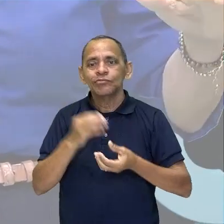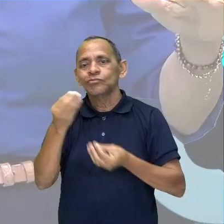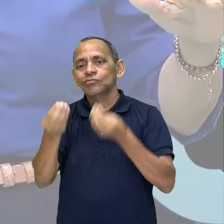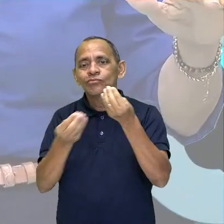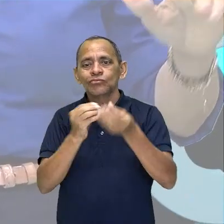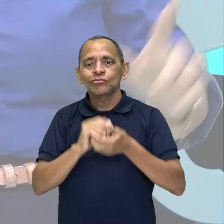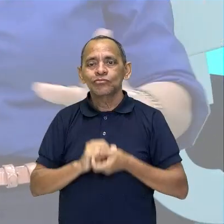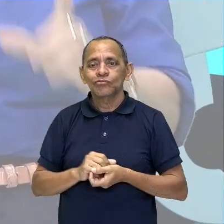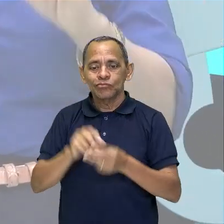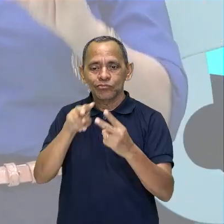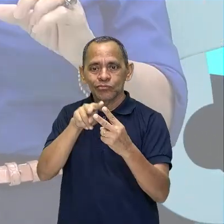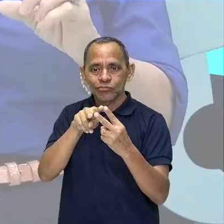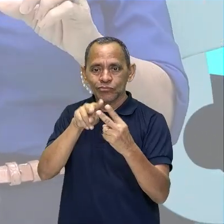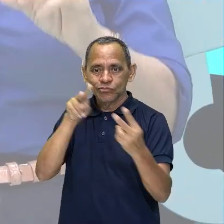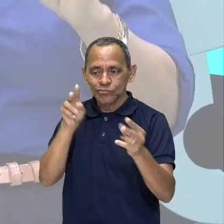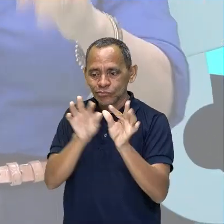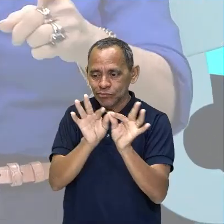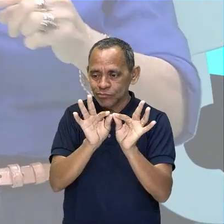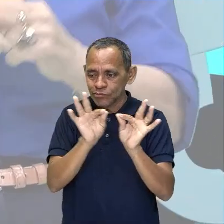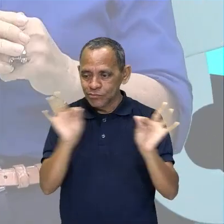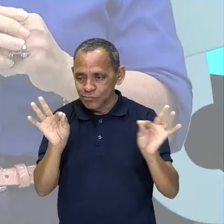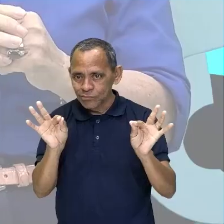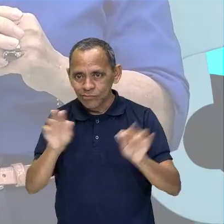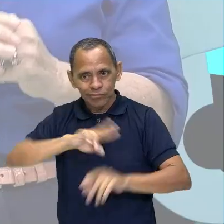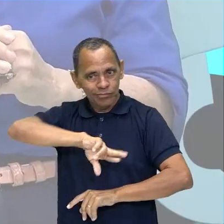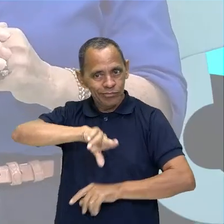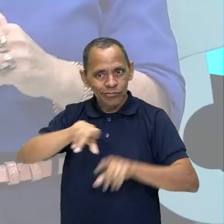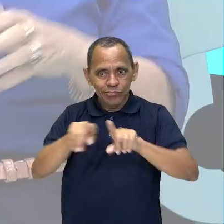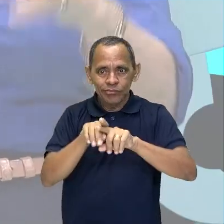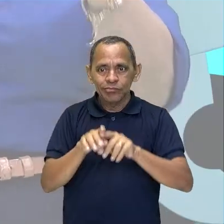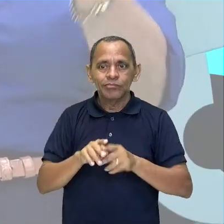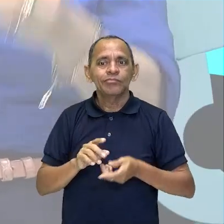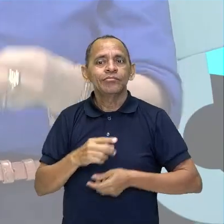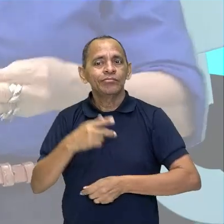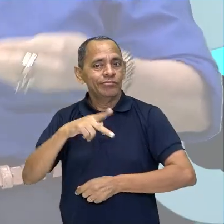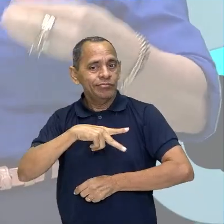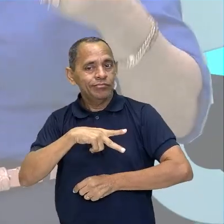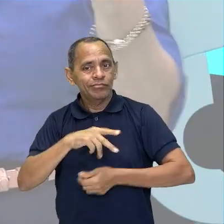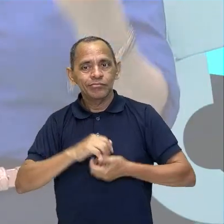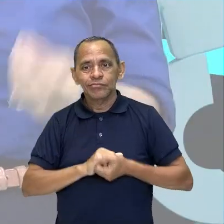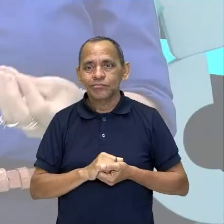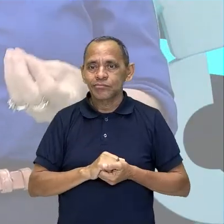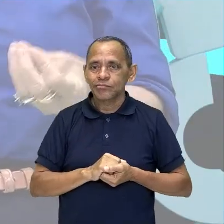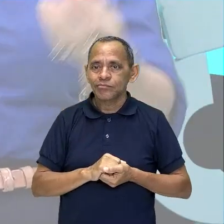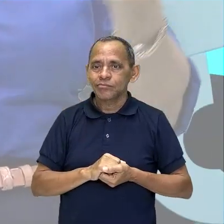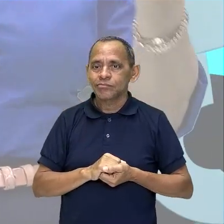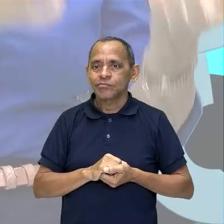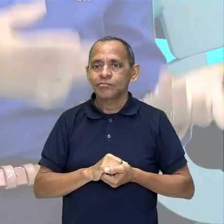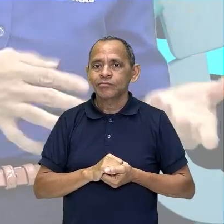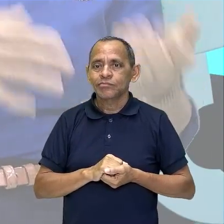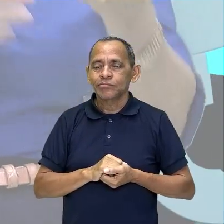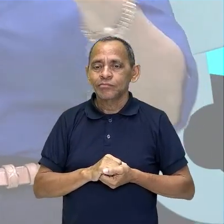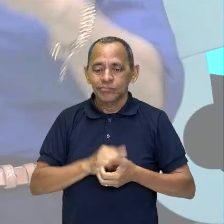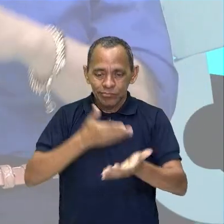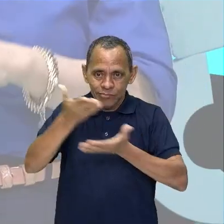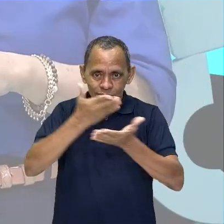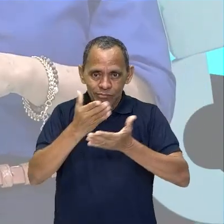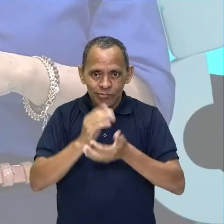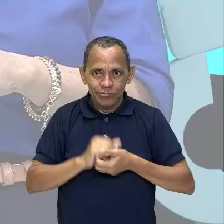não linear e personalizada. Então, a integração crescente de